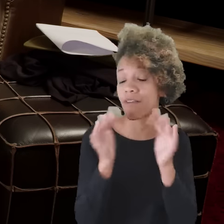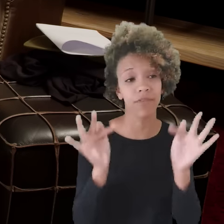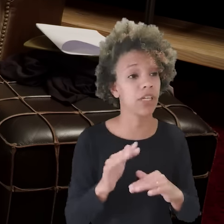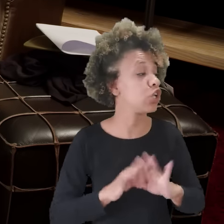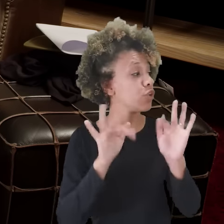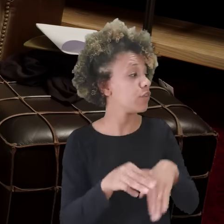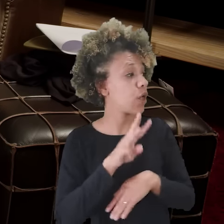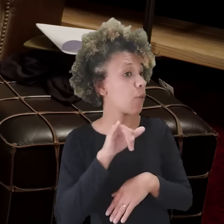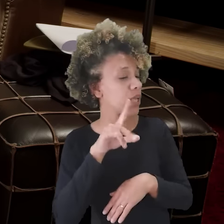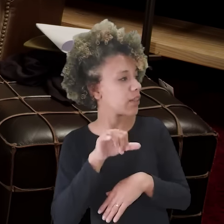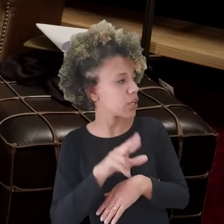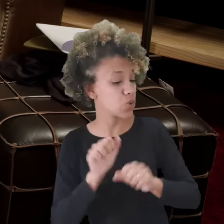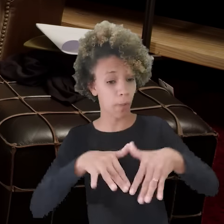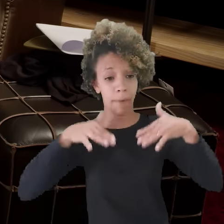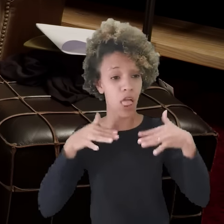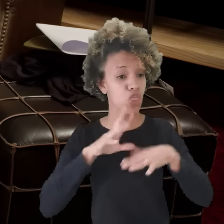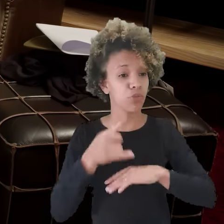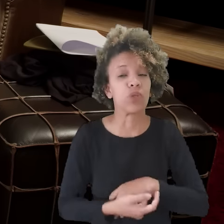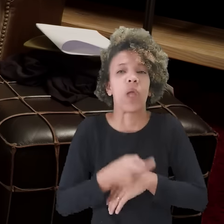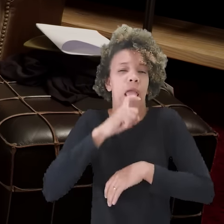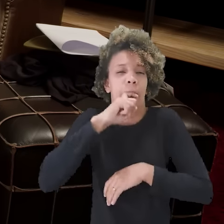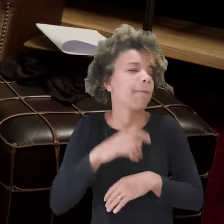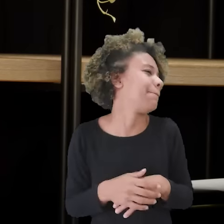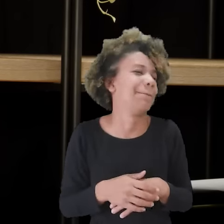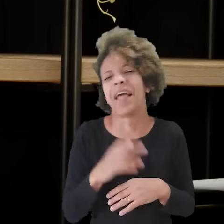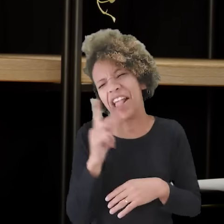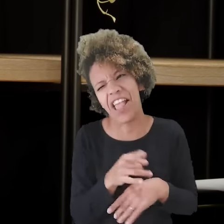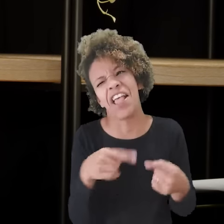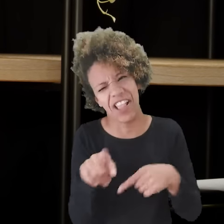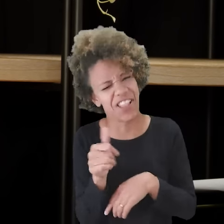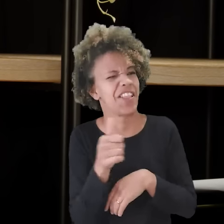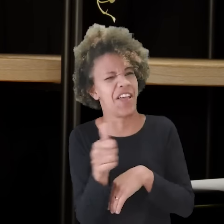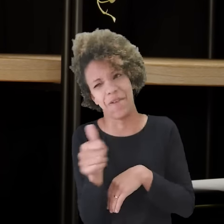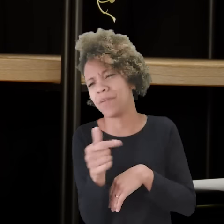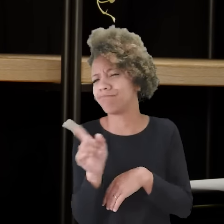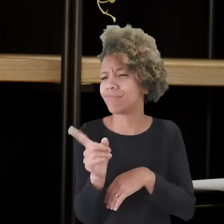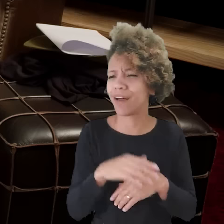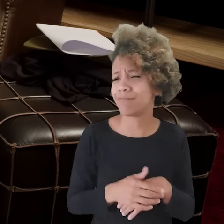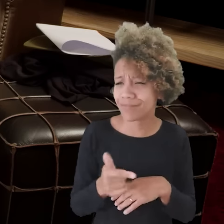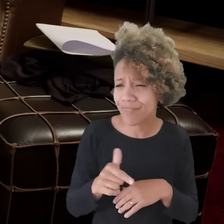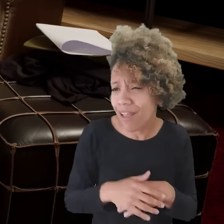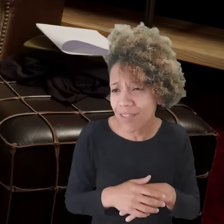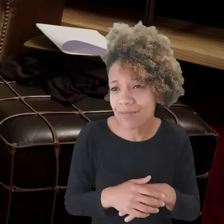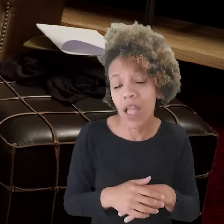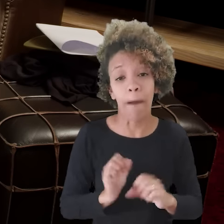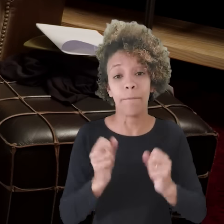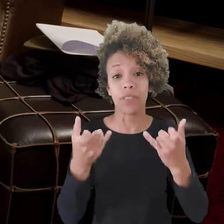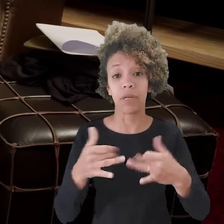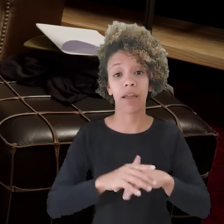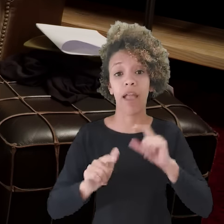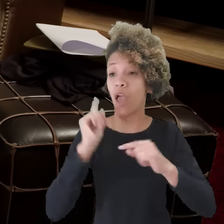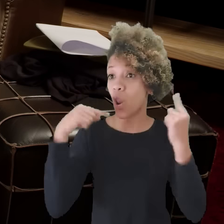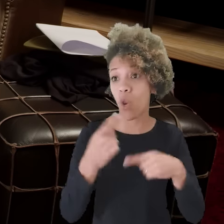contando as histórias mudando o clima na do estádio deixar todo mundo que inveja né Isso é uma parada